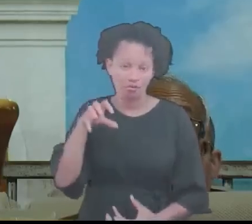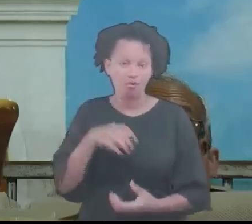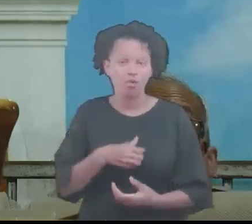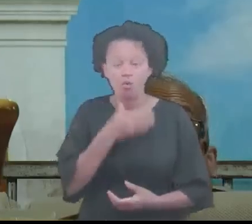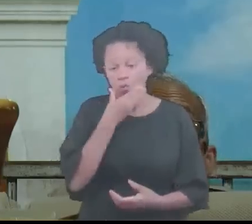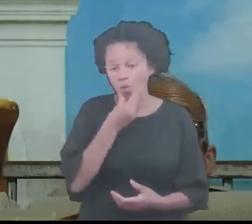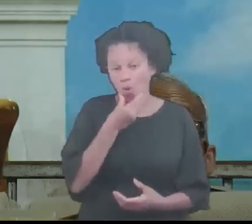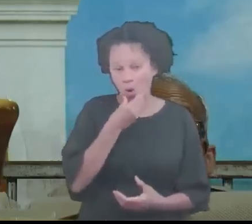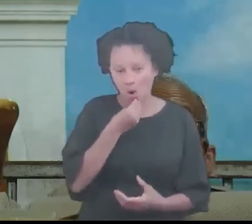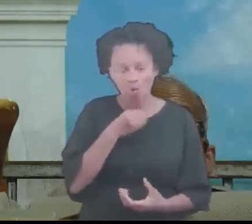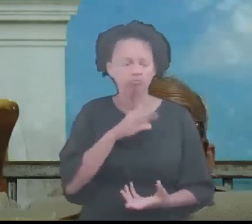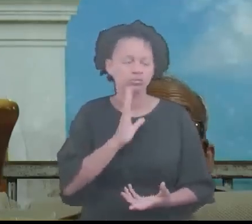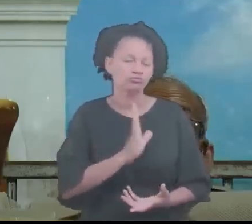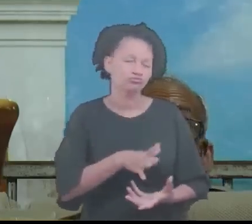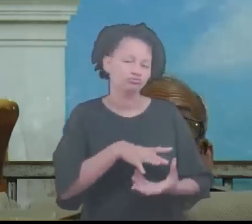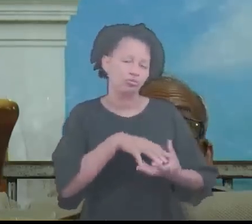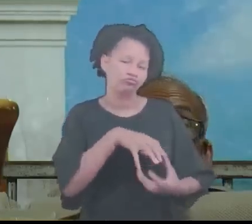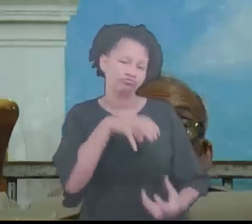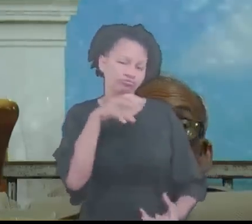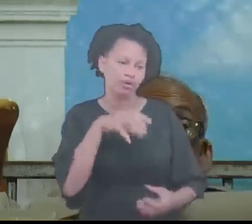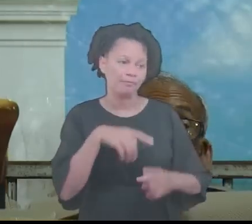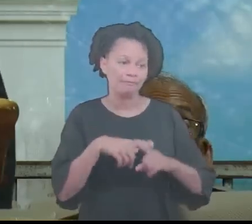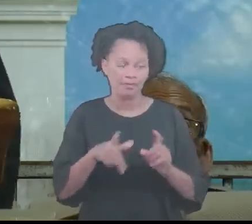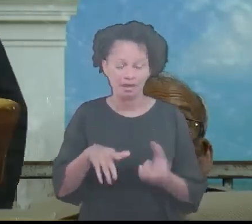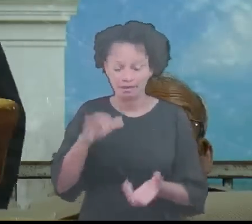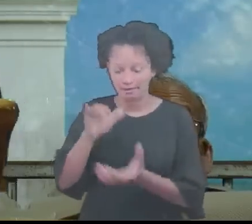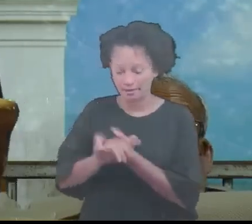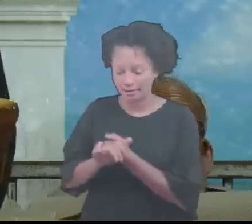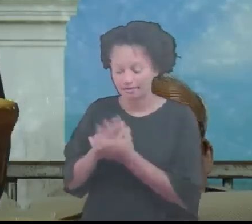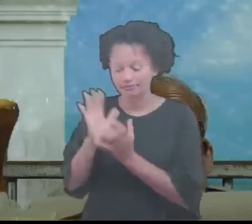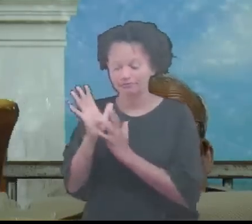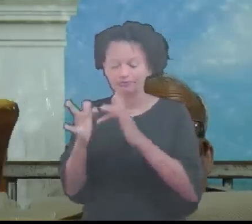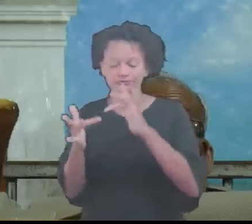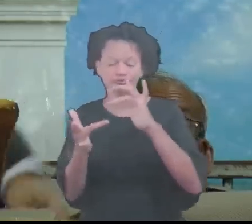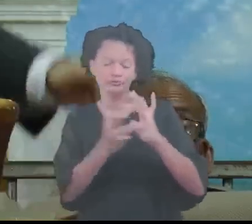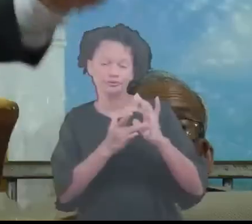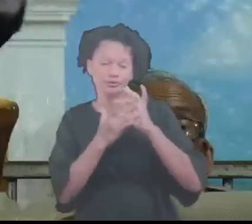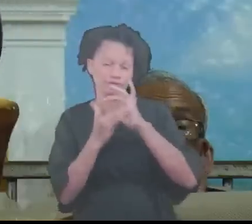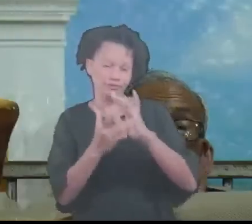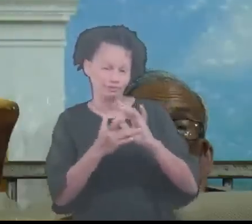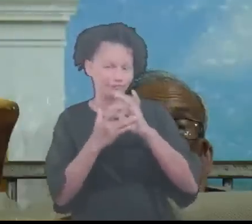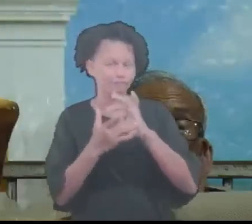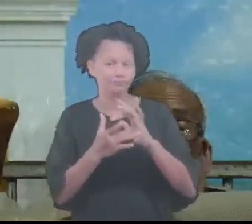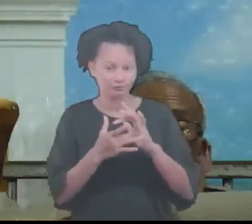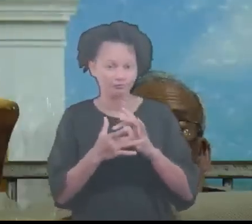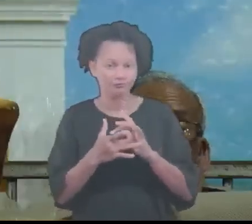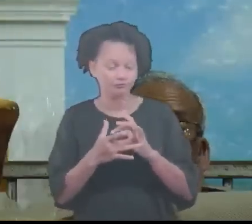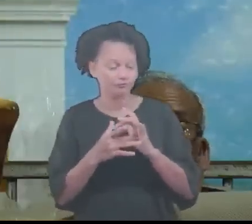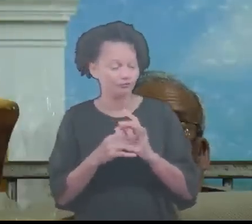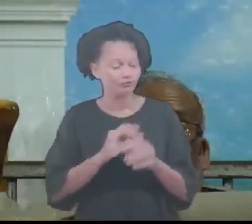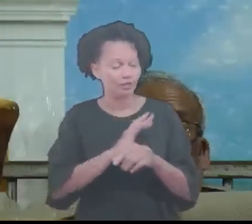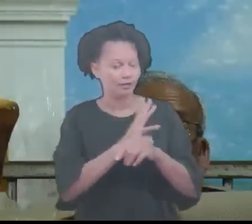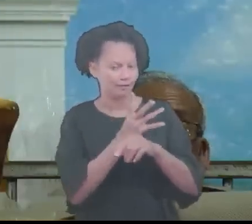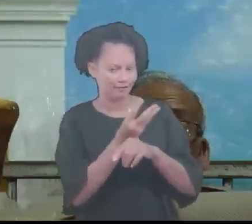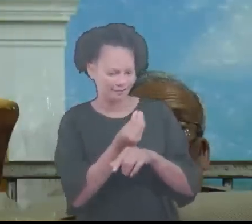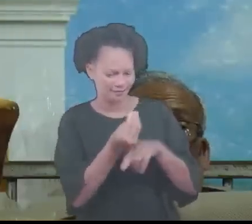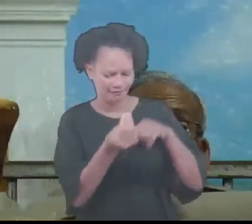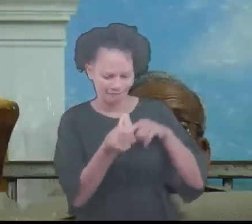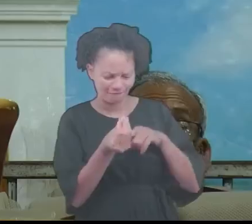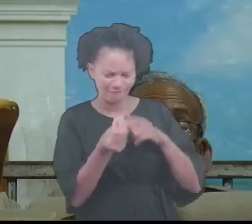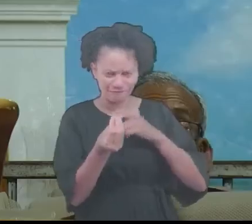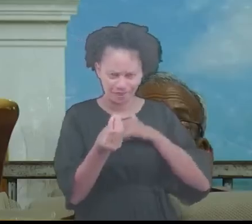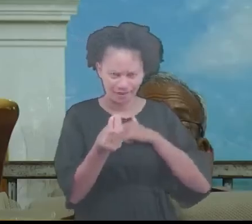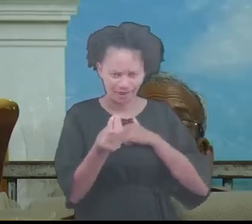ficou velho. Mas no casamento de Jesus com a igreja, nem ela fica feia e nem fica